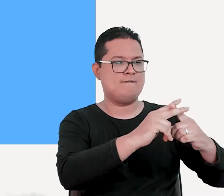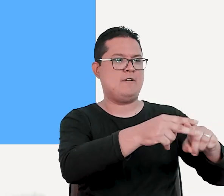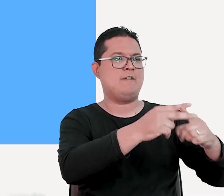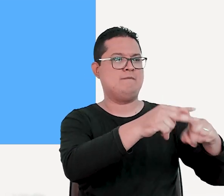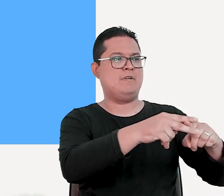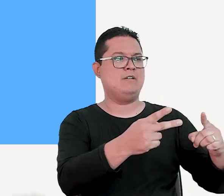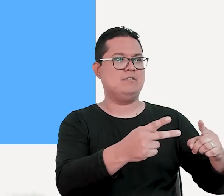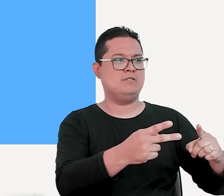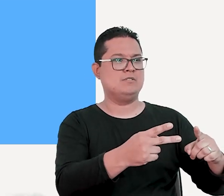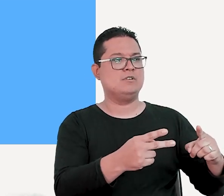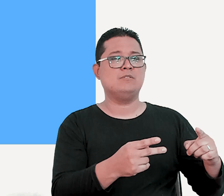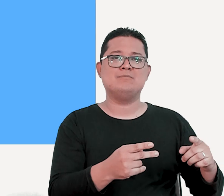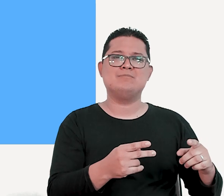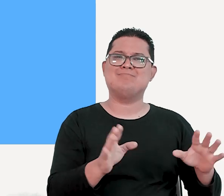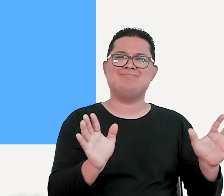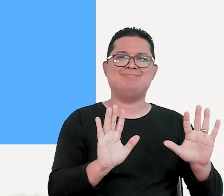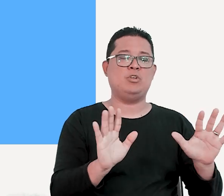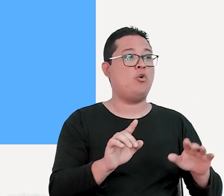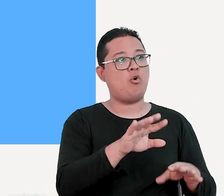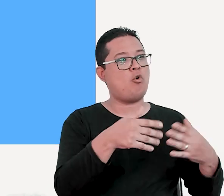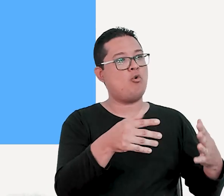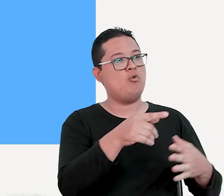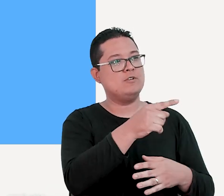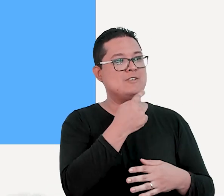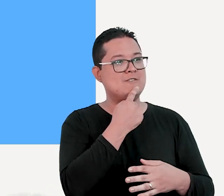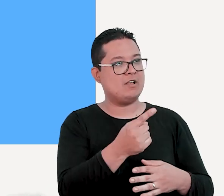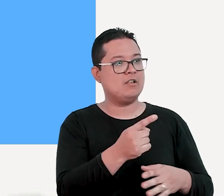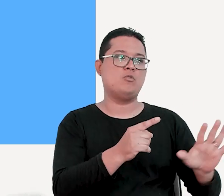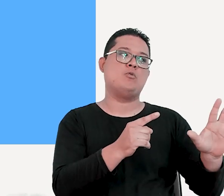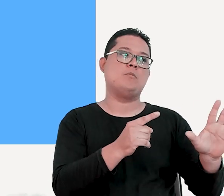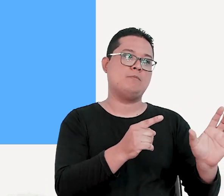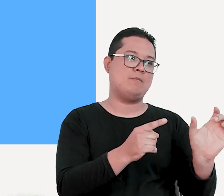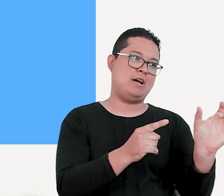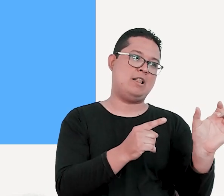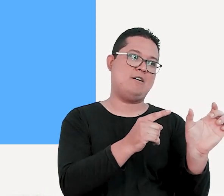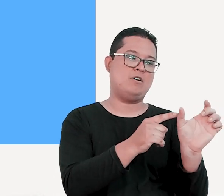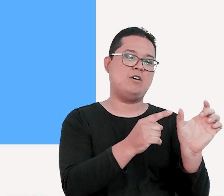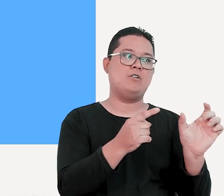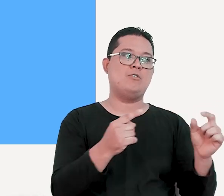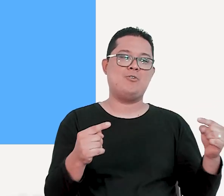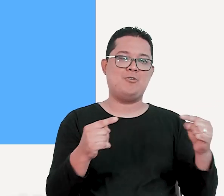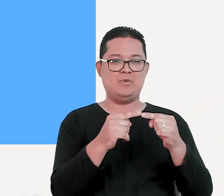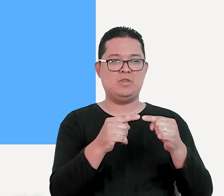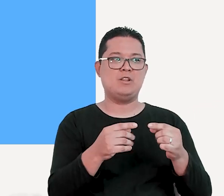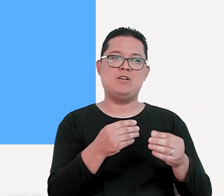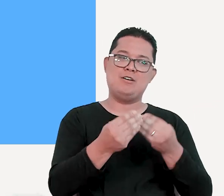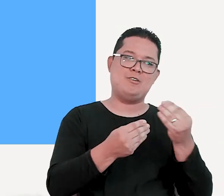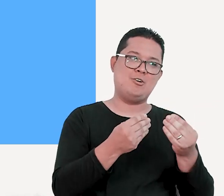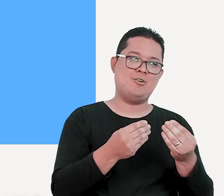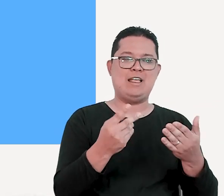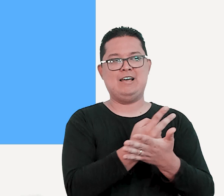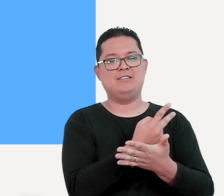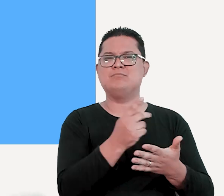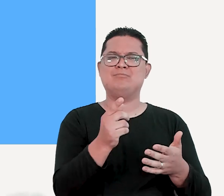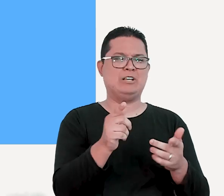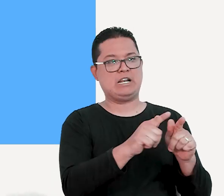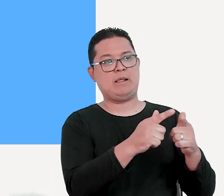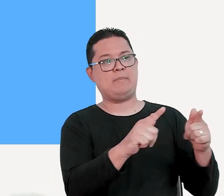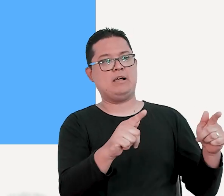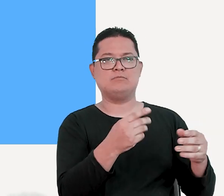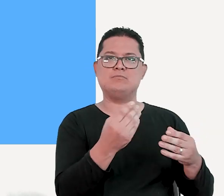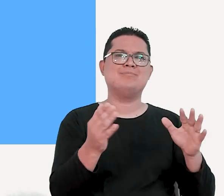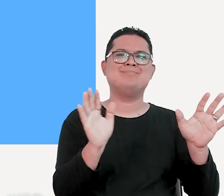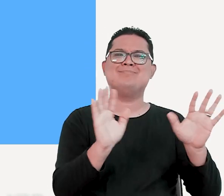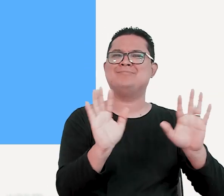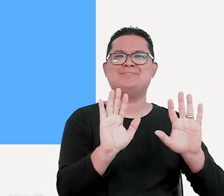simples, se ele está certo ou não. A gente quer saber se o que você está falando, a gente está entendendo o contexto. Então, a mensagem que você quer falar,